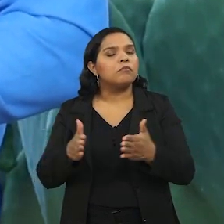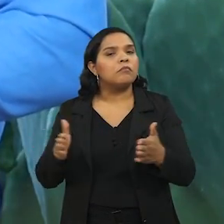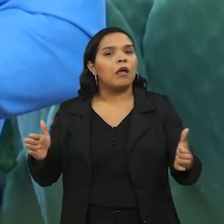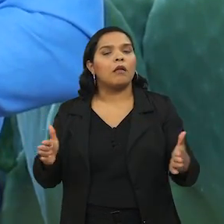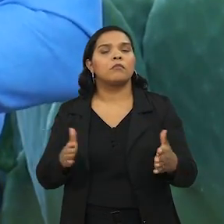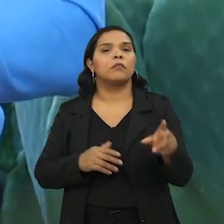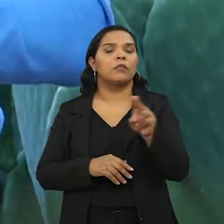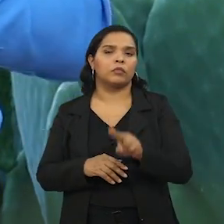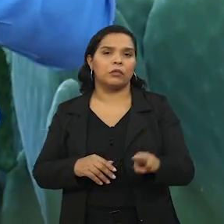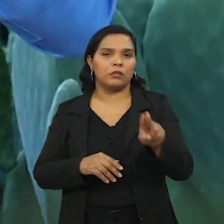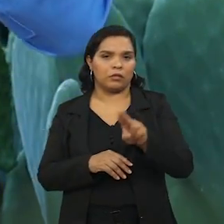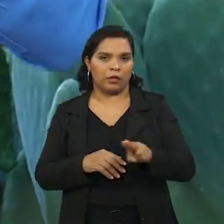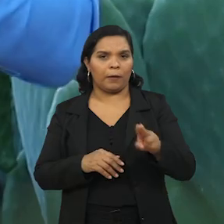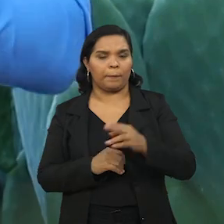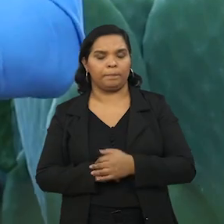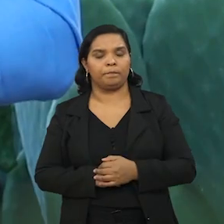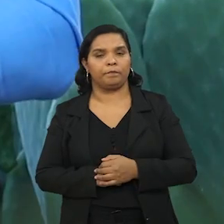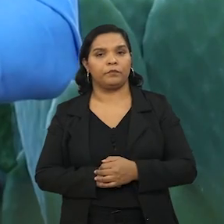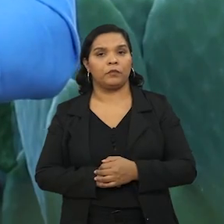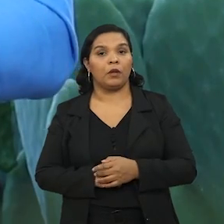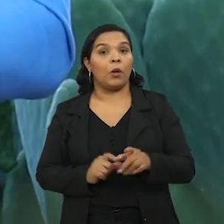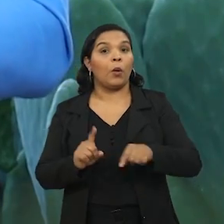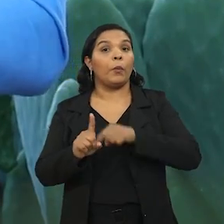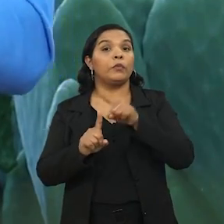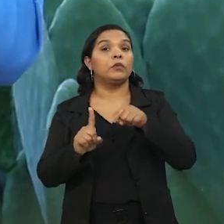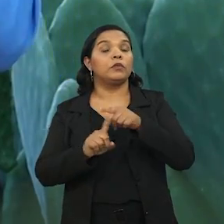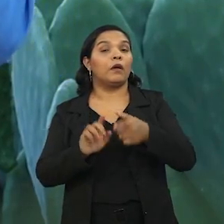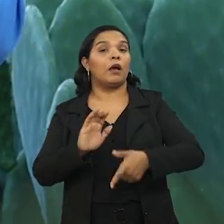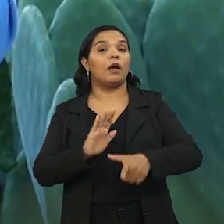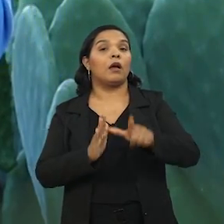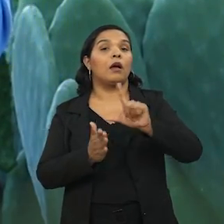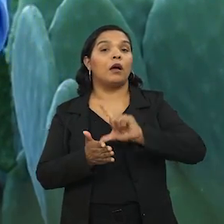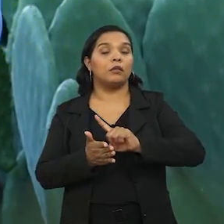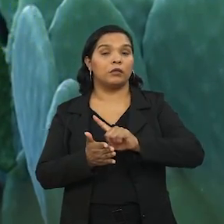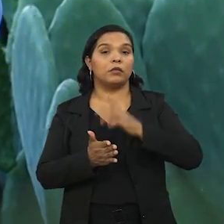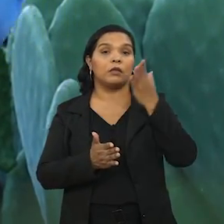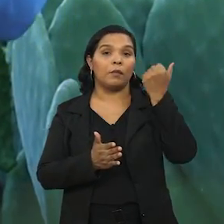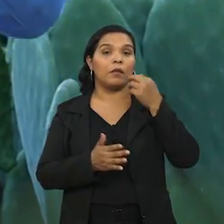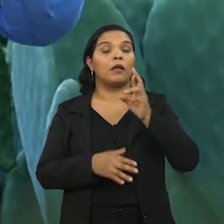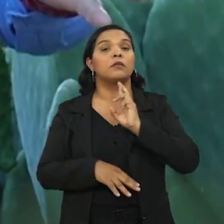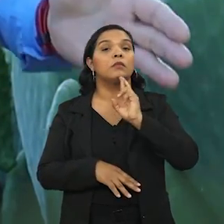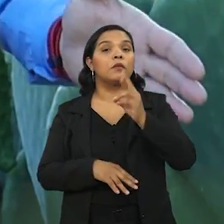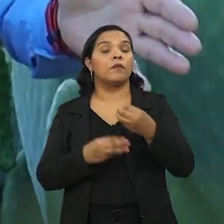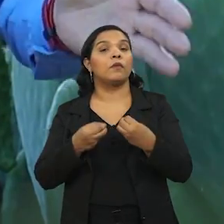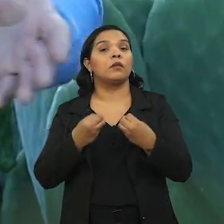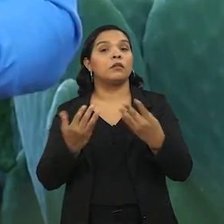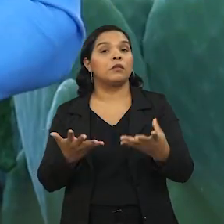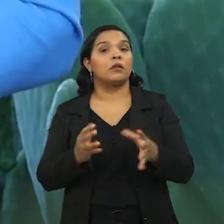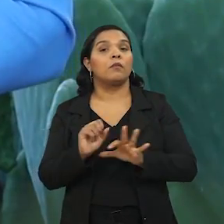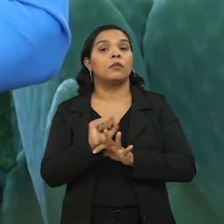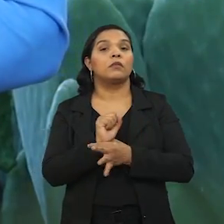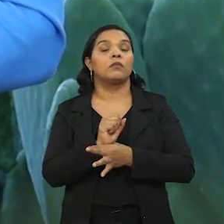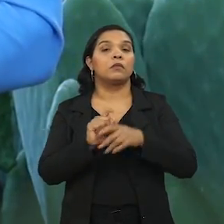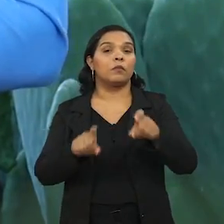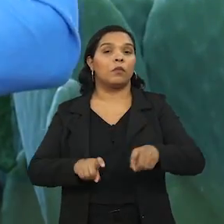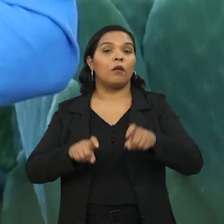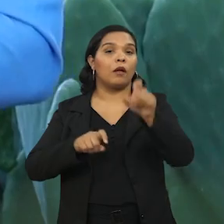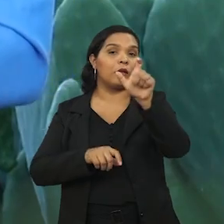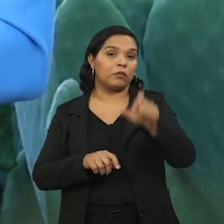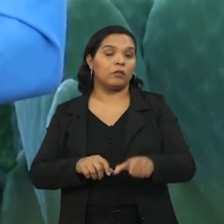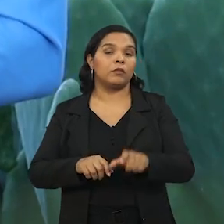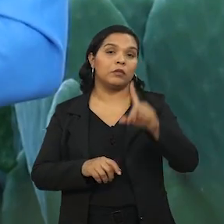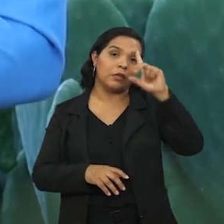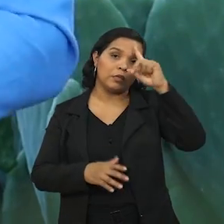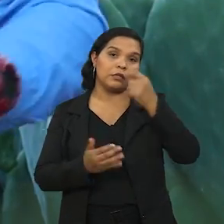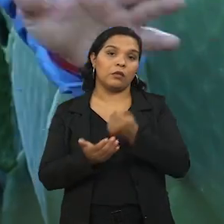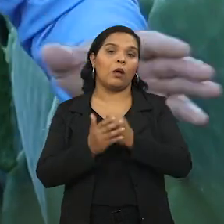usar. Então, o nosso objetivo aqui é antecipar essas respostas para oferecer uma segurança para o agricultor na hora dele